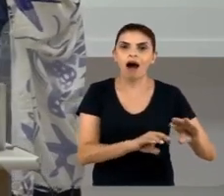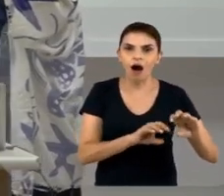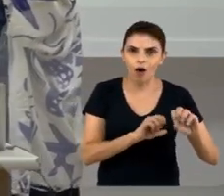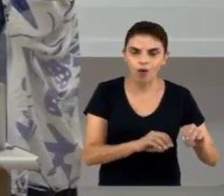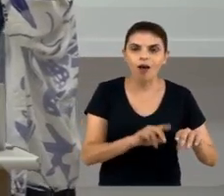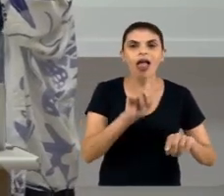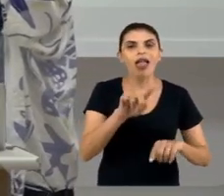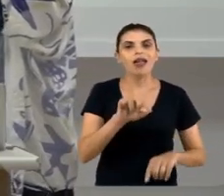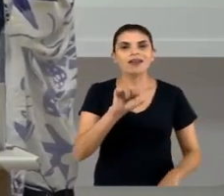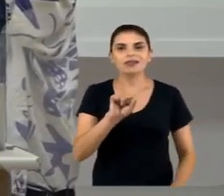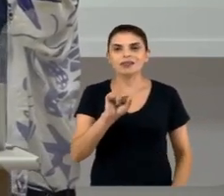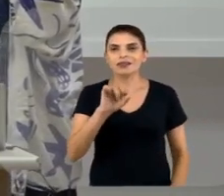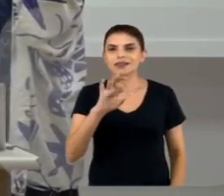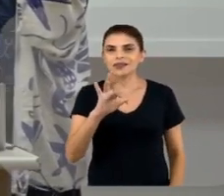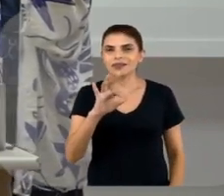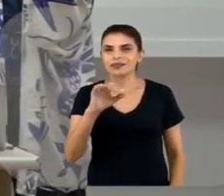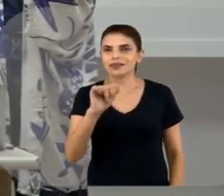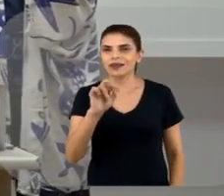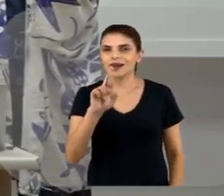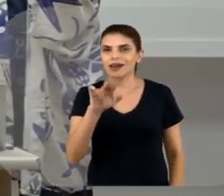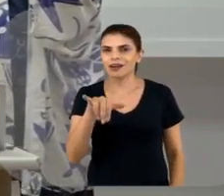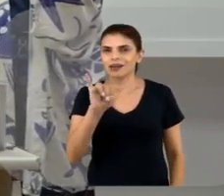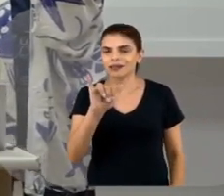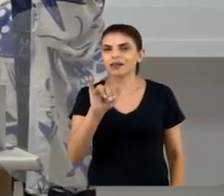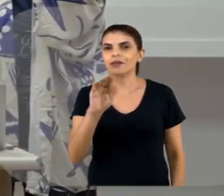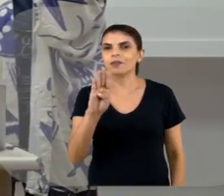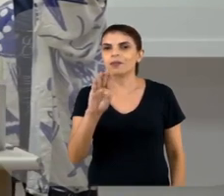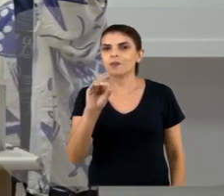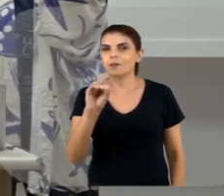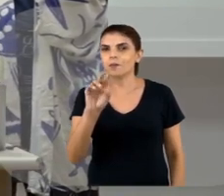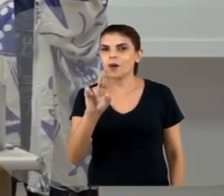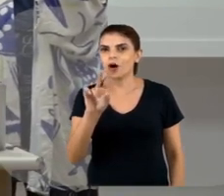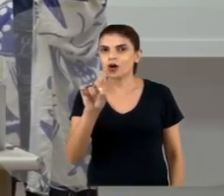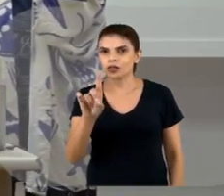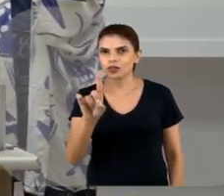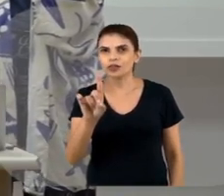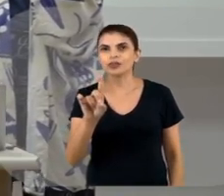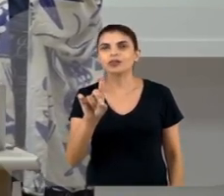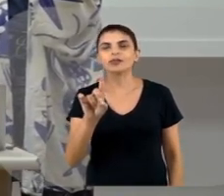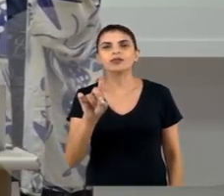é o storyboard, que é aquele